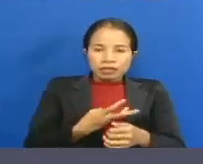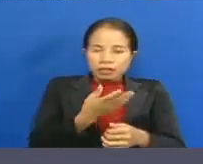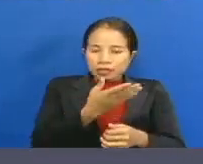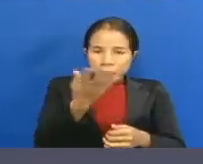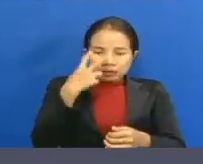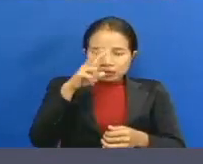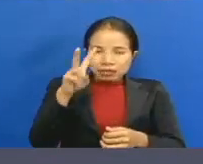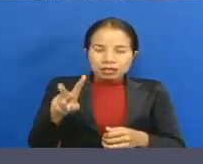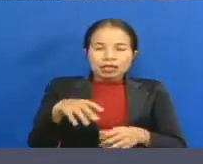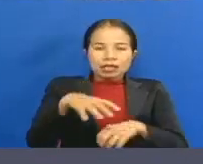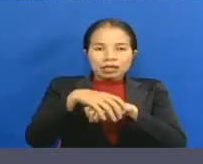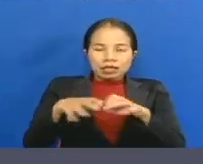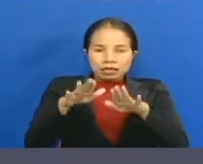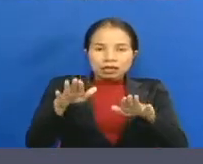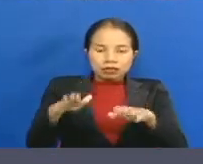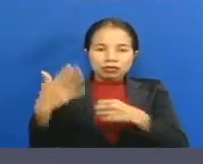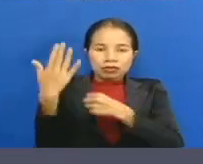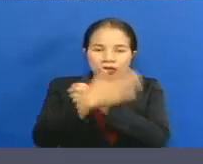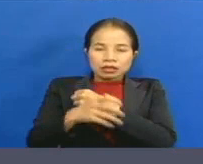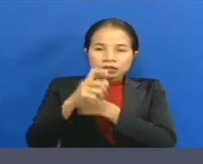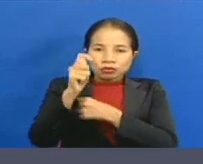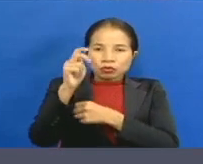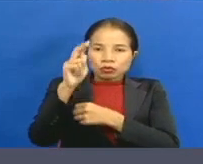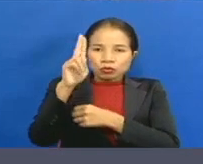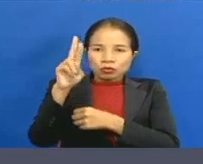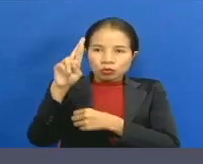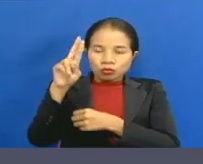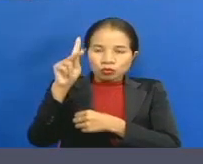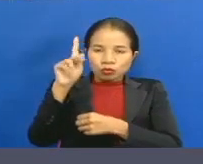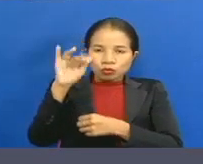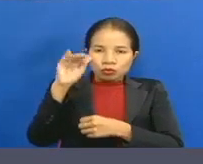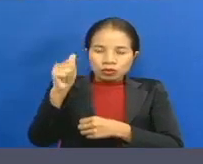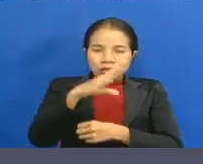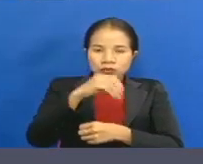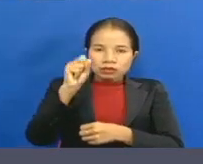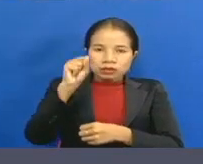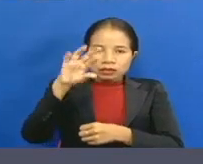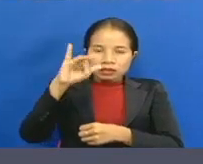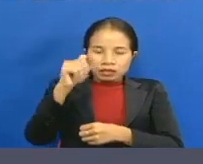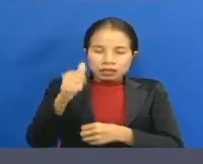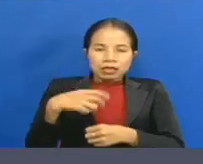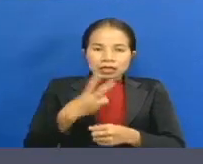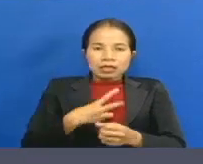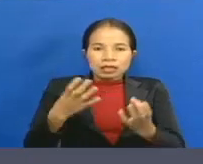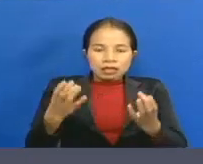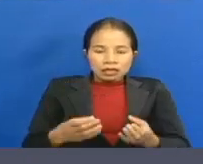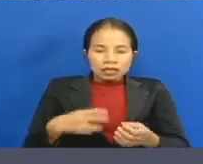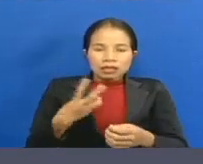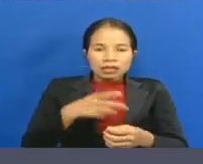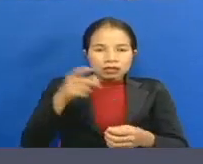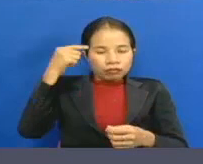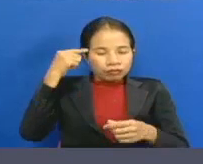iha Turquia o Síria e ta o caraca na tene que itene a governo fono condolências mas o